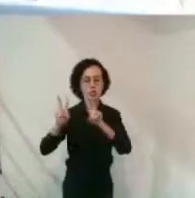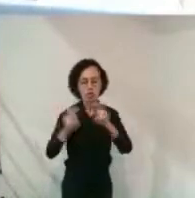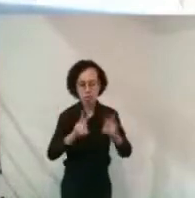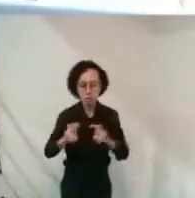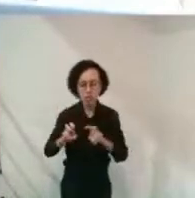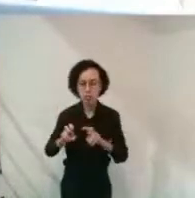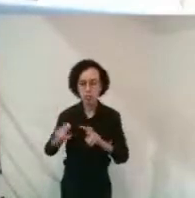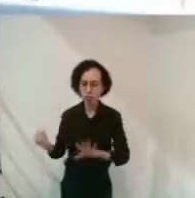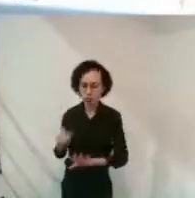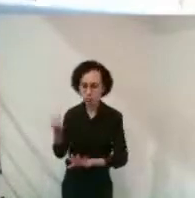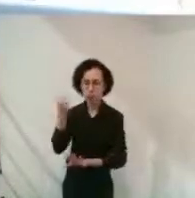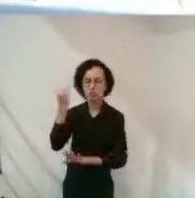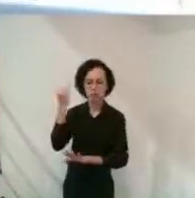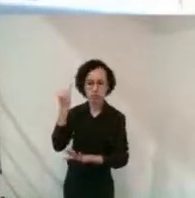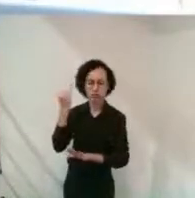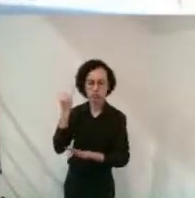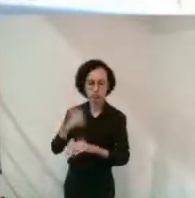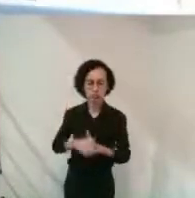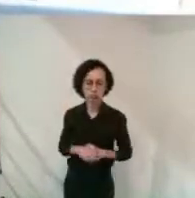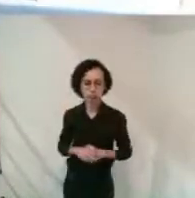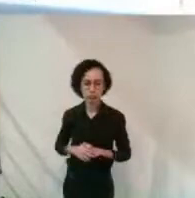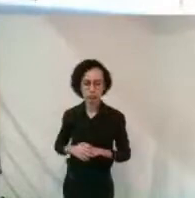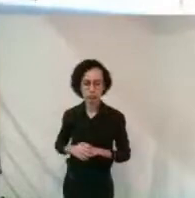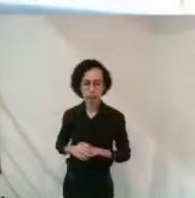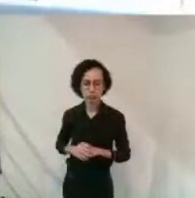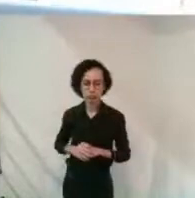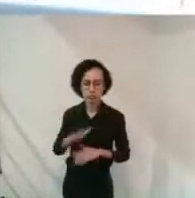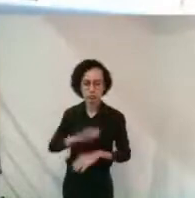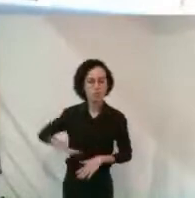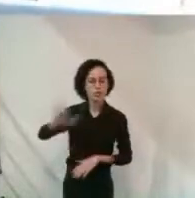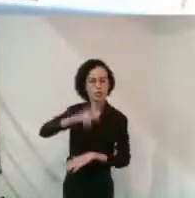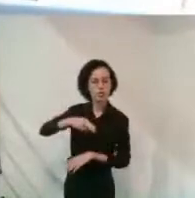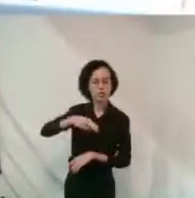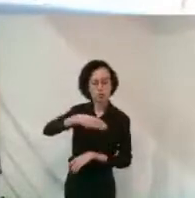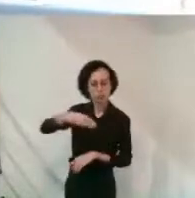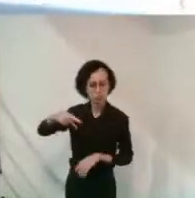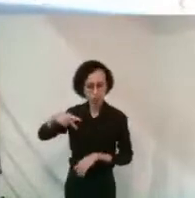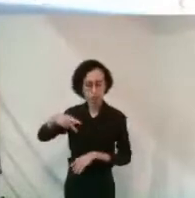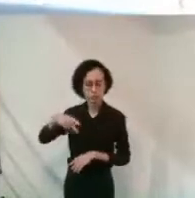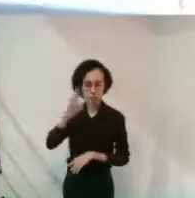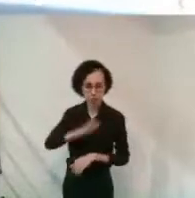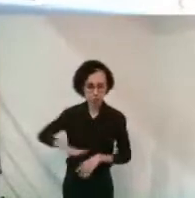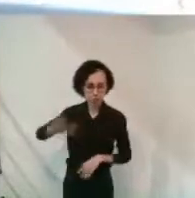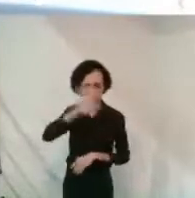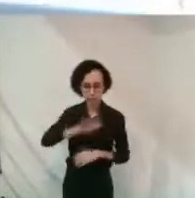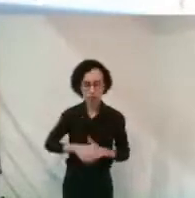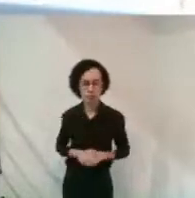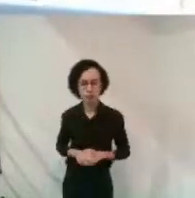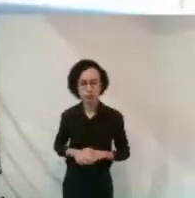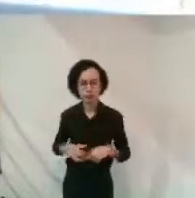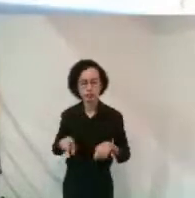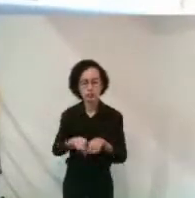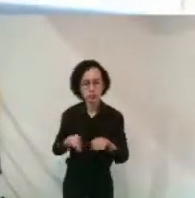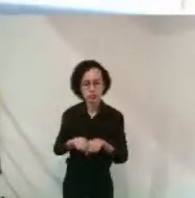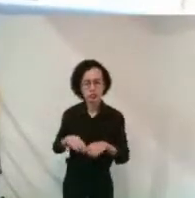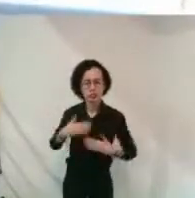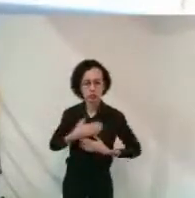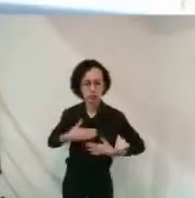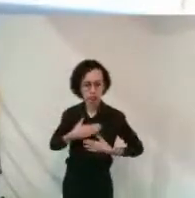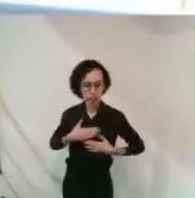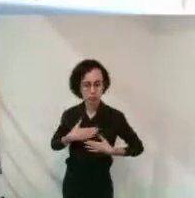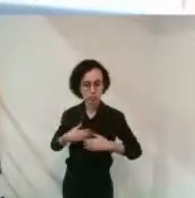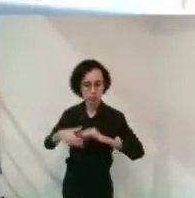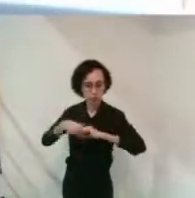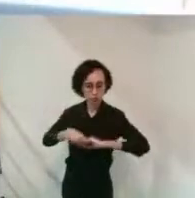caro e tão presente em todo o Ministério Público brasileiro, que é o enfrentamento da questão dos resíduos. Gostaria de cumprimentar também a